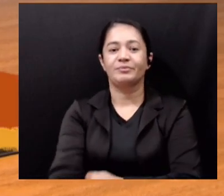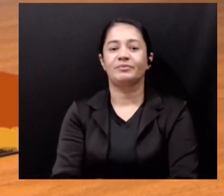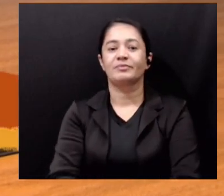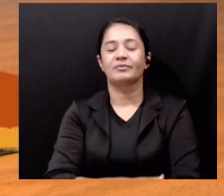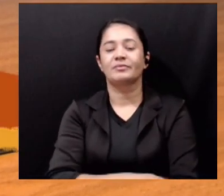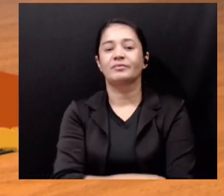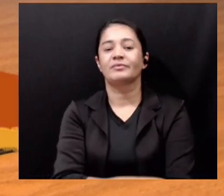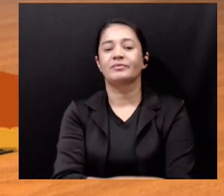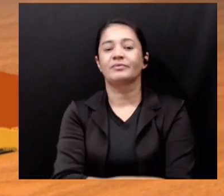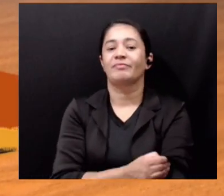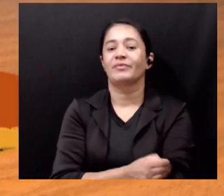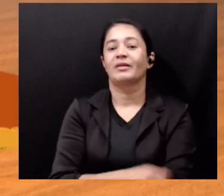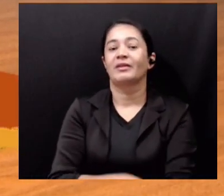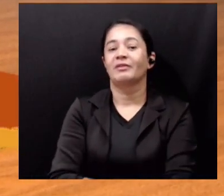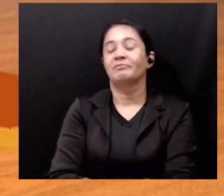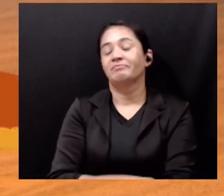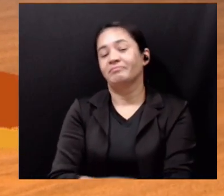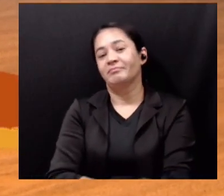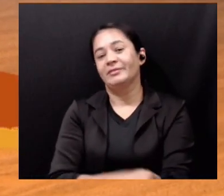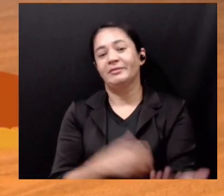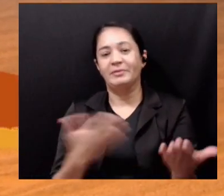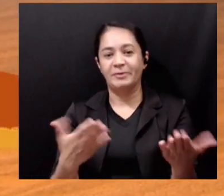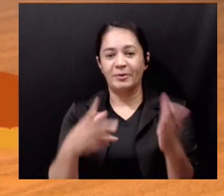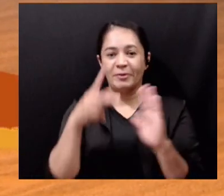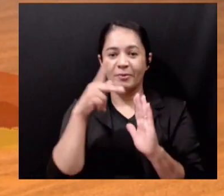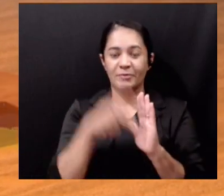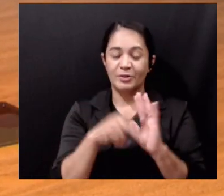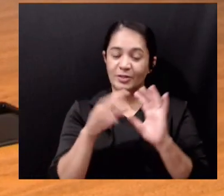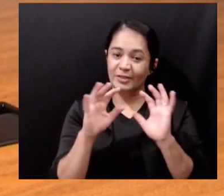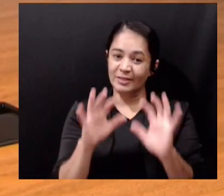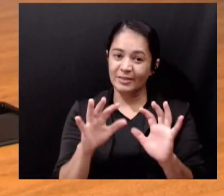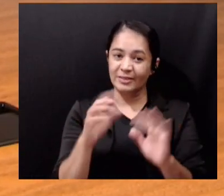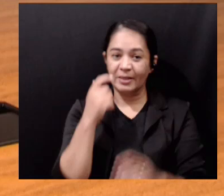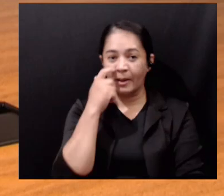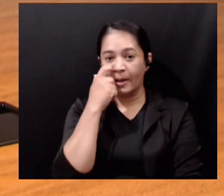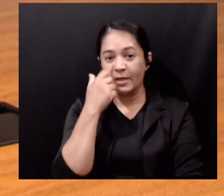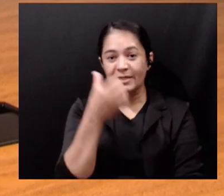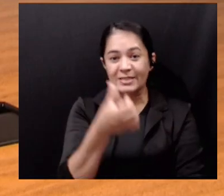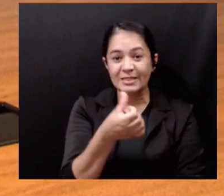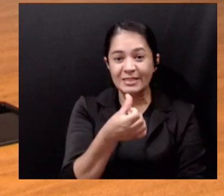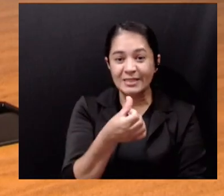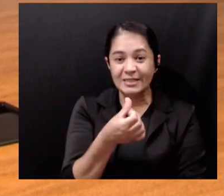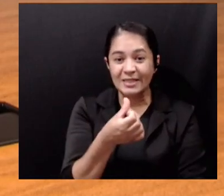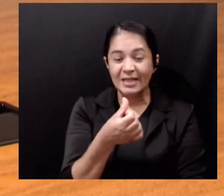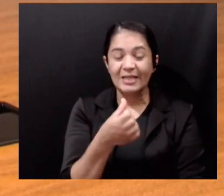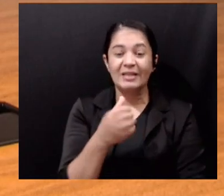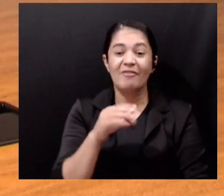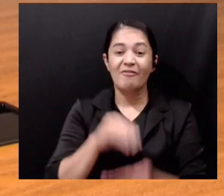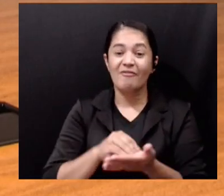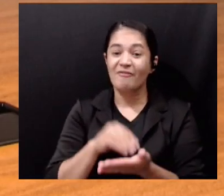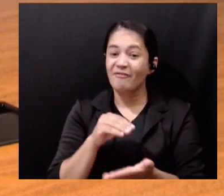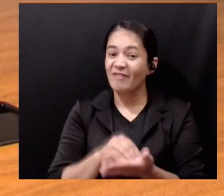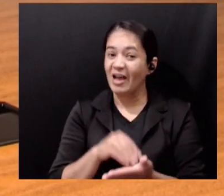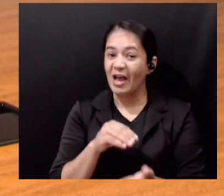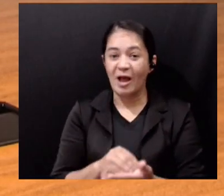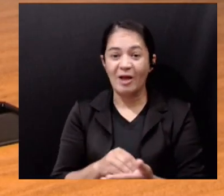tamanho, né? Com certeza, eu diria que mesmo em 6 até chegou a faltar mão de obra. Olha só, gente. E muitas